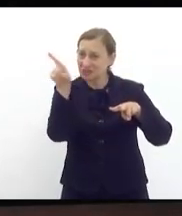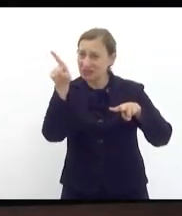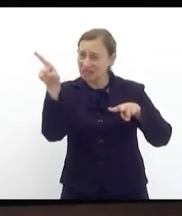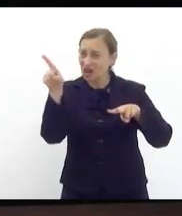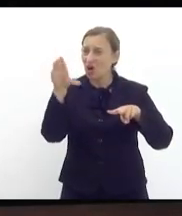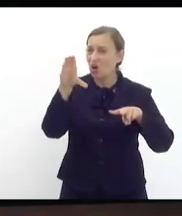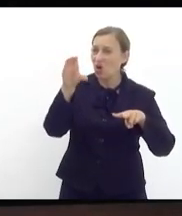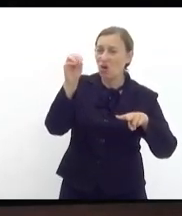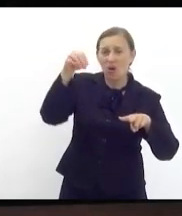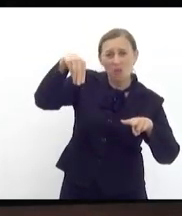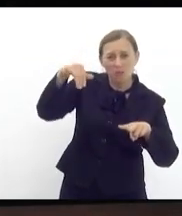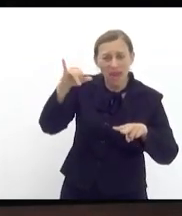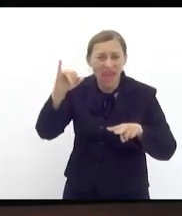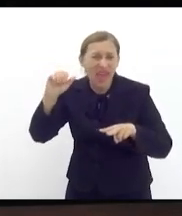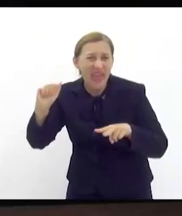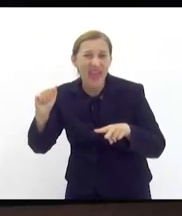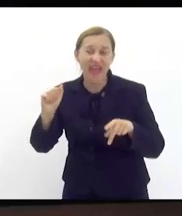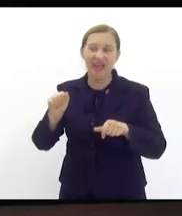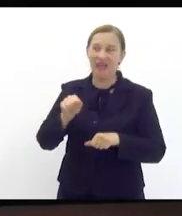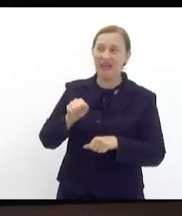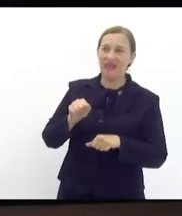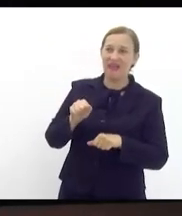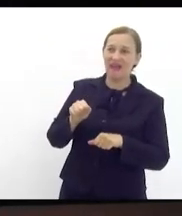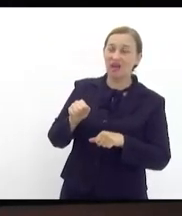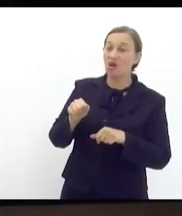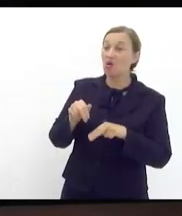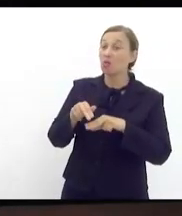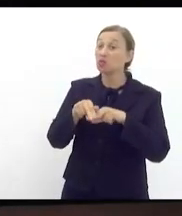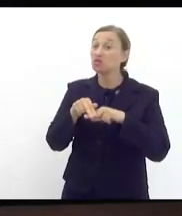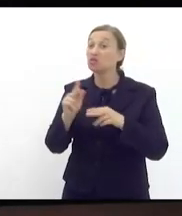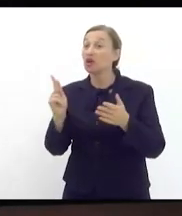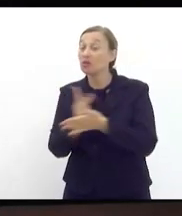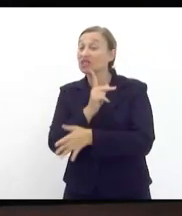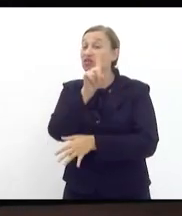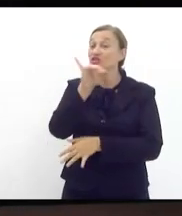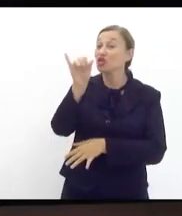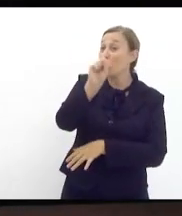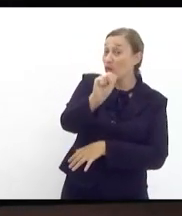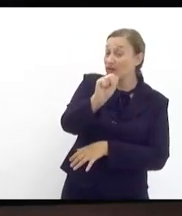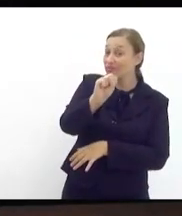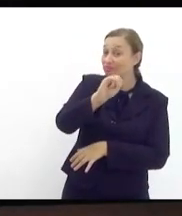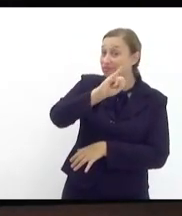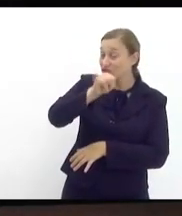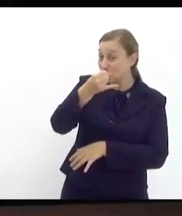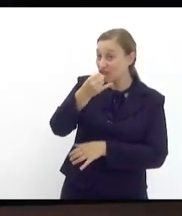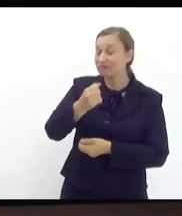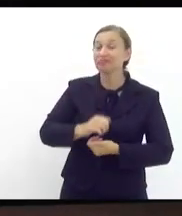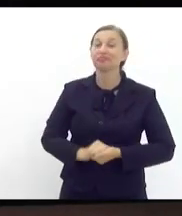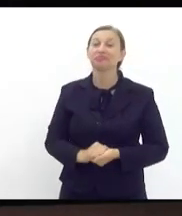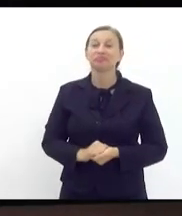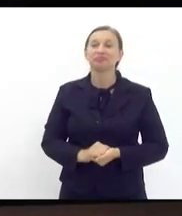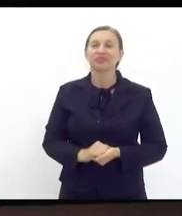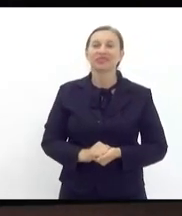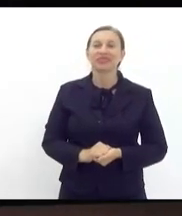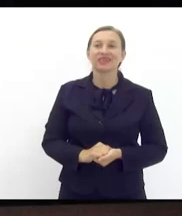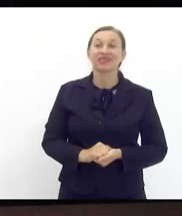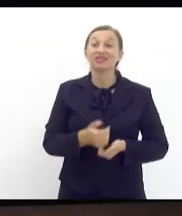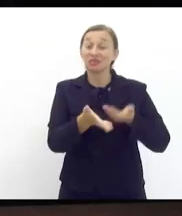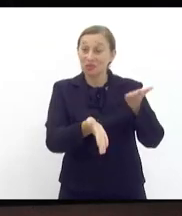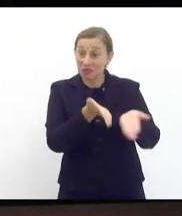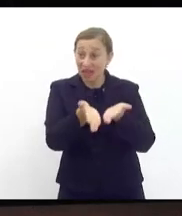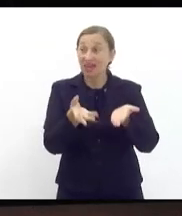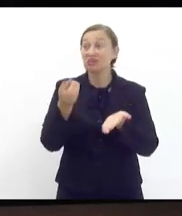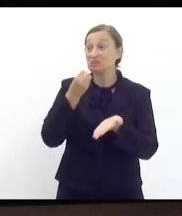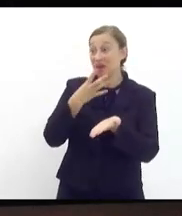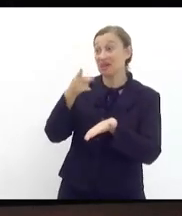colmeia os presos que estão lá por causa do que aconteceu no dia 8 eles estão sendo bem tratados